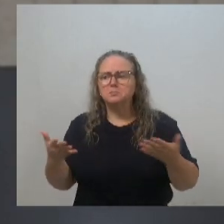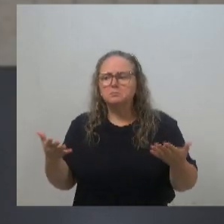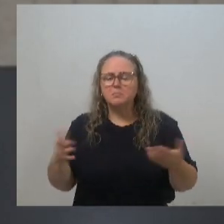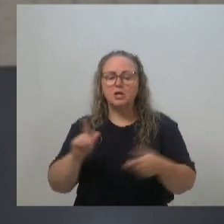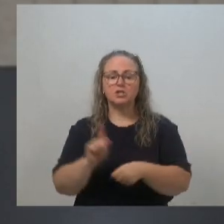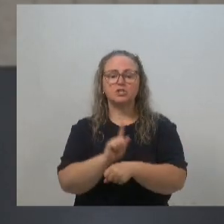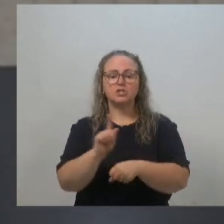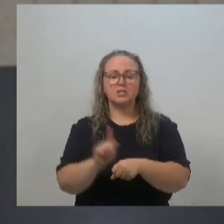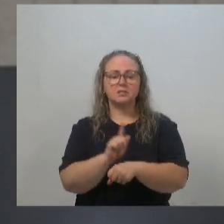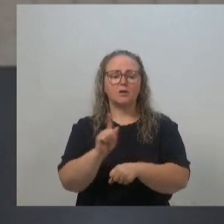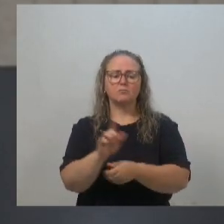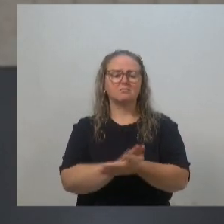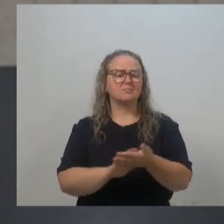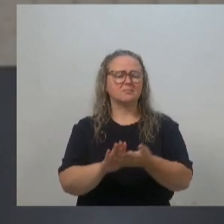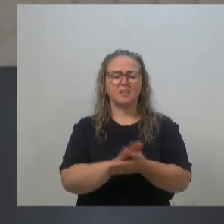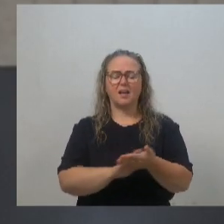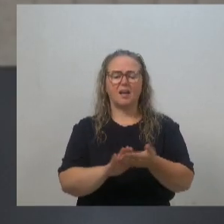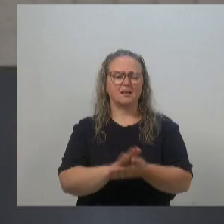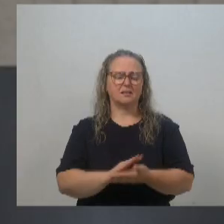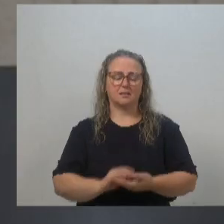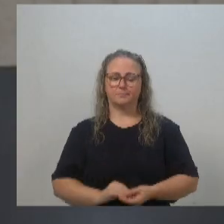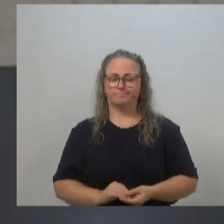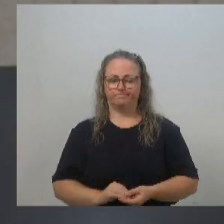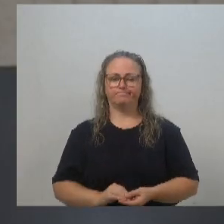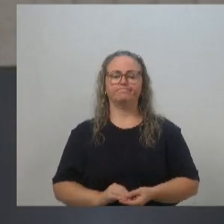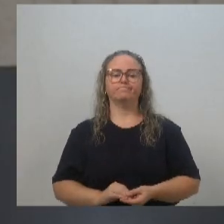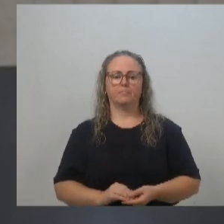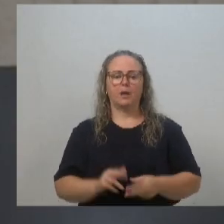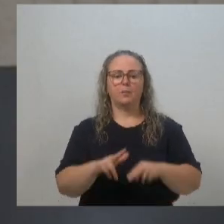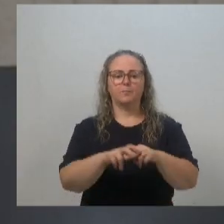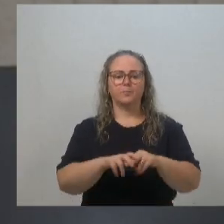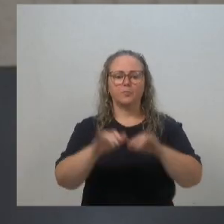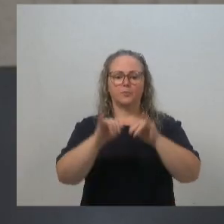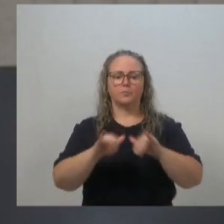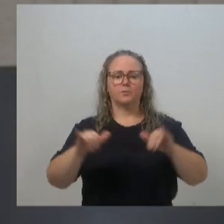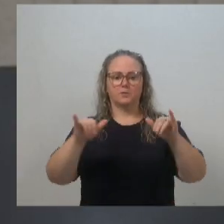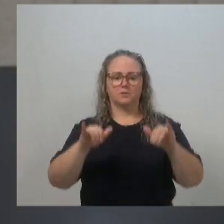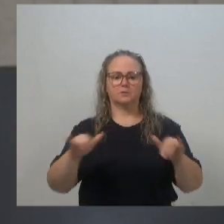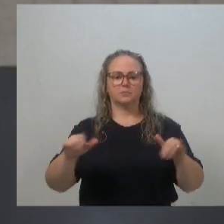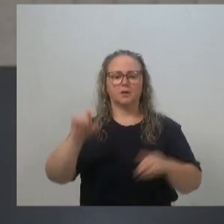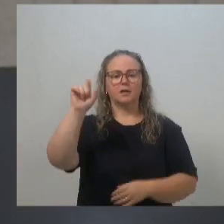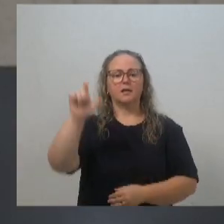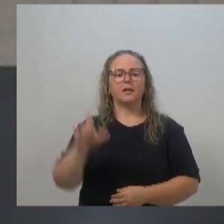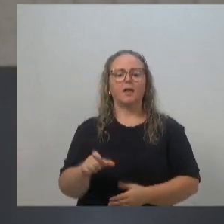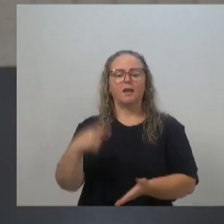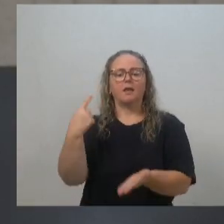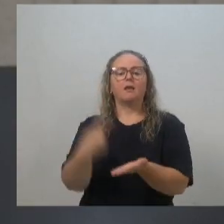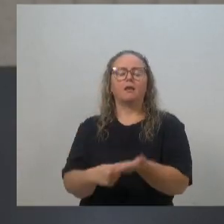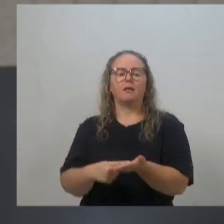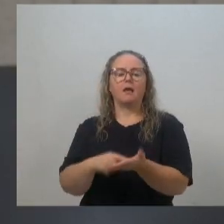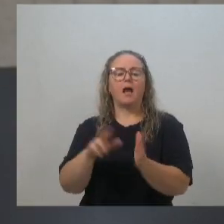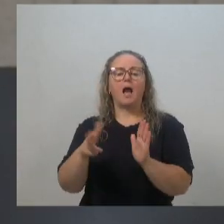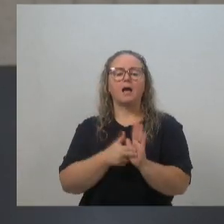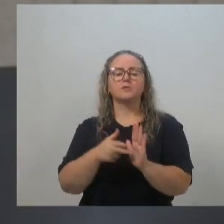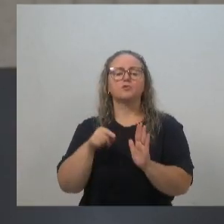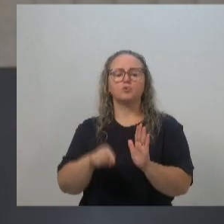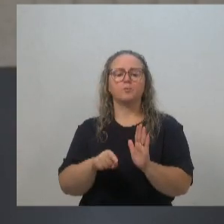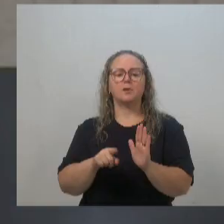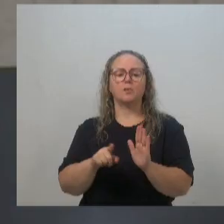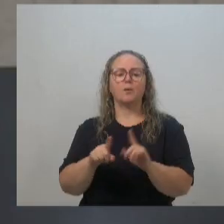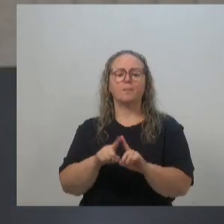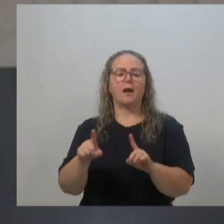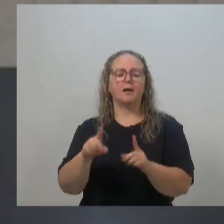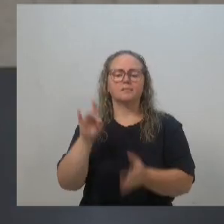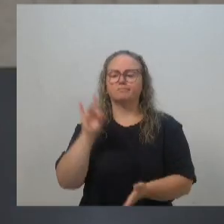entregaram a sua contrapartida. É muito importante a gente dizer para a população, o aumento está vindo em decorrência de um compromisso assumido em gestões passadas que não